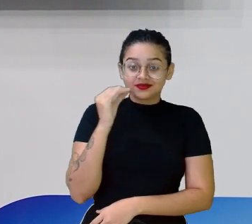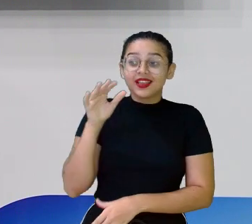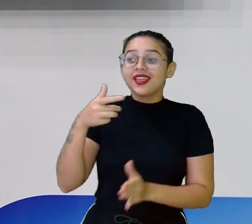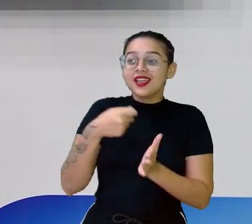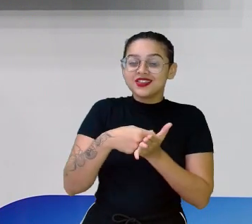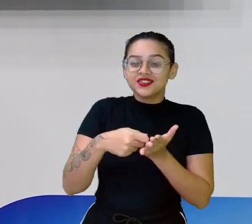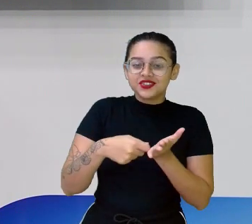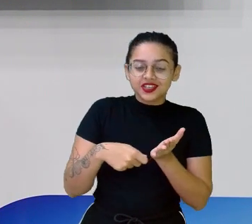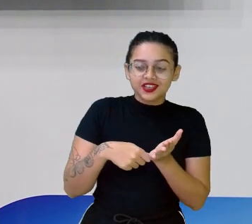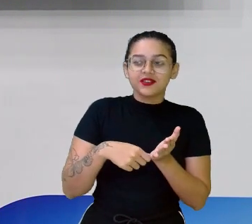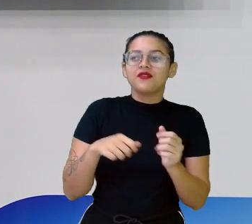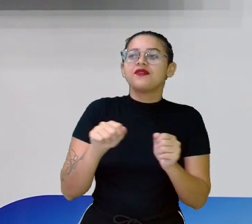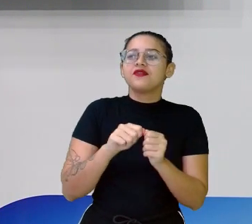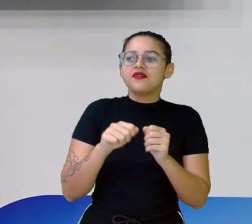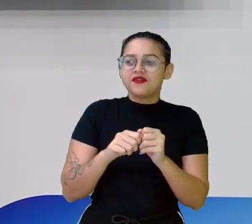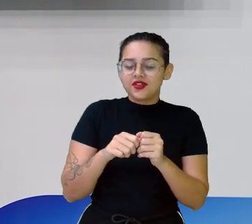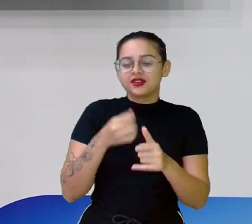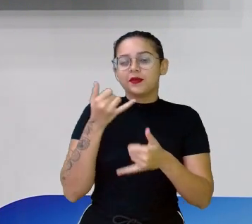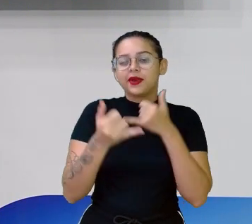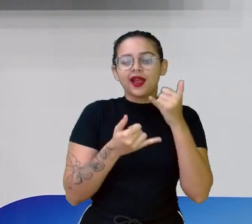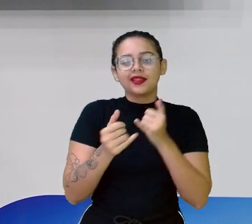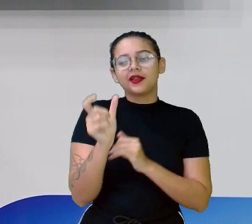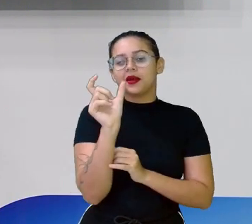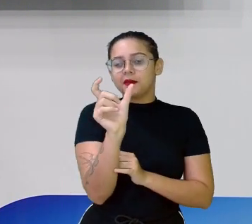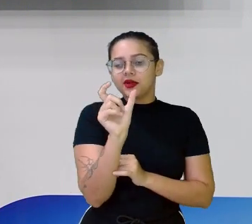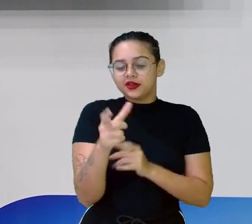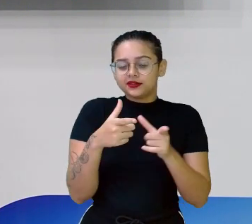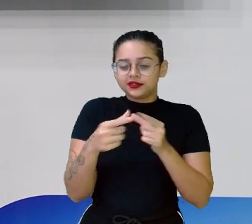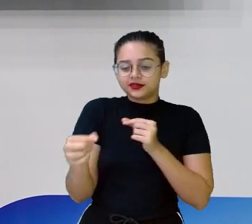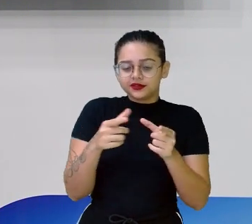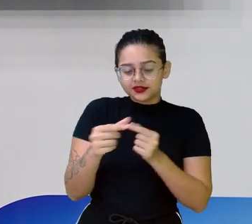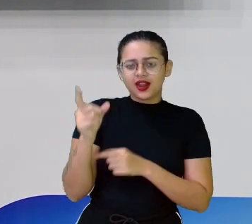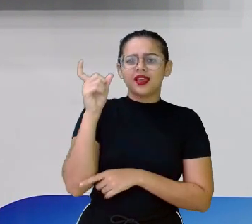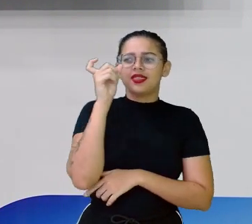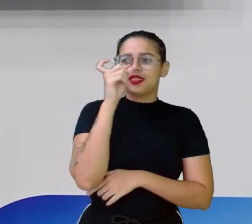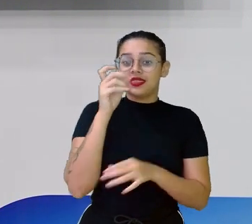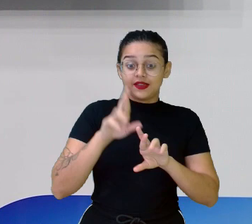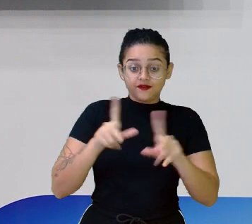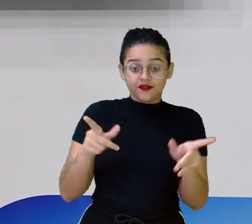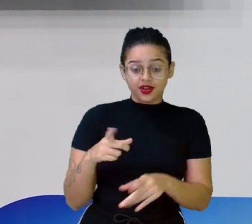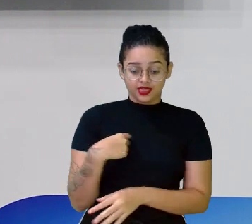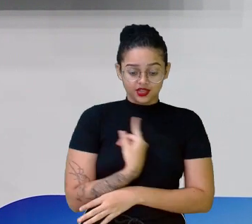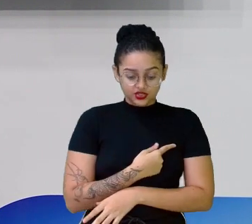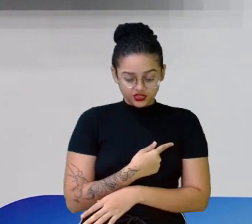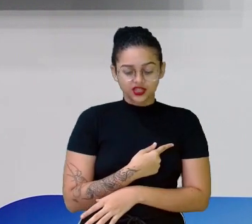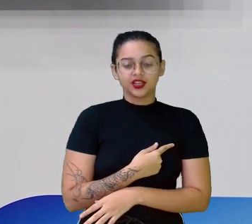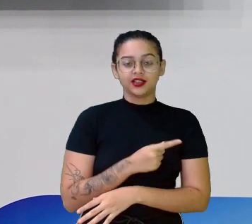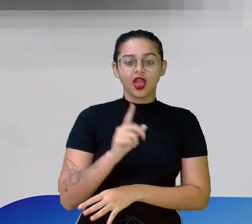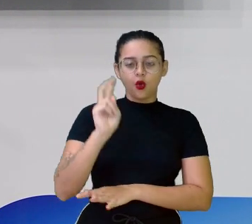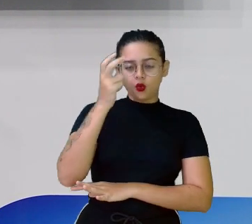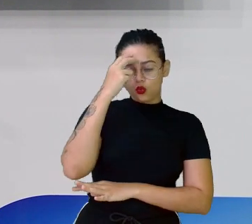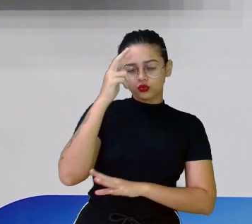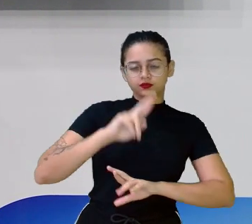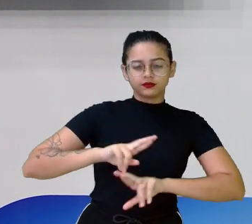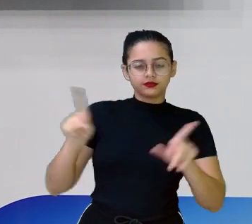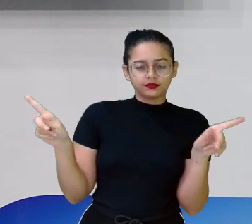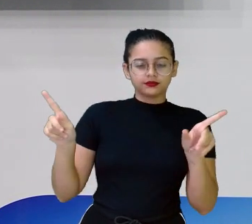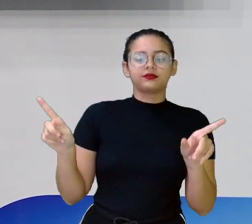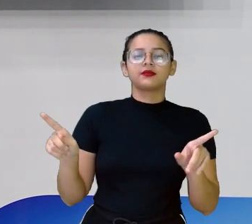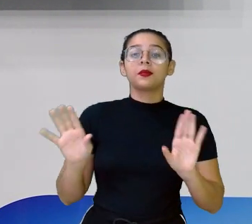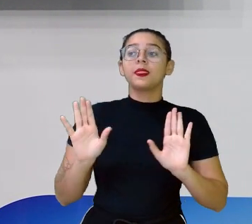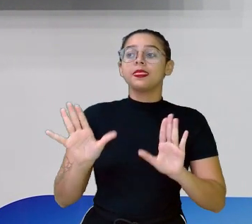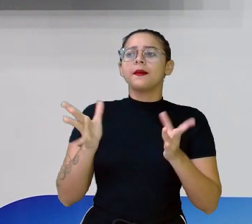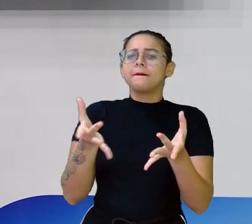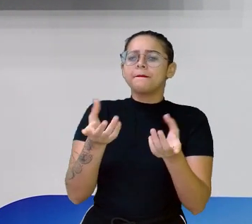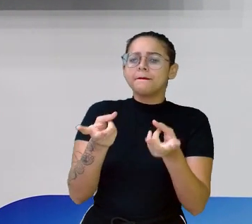criou, fez uma brincadeira aí com os nomes japoneses, que são bem diferentes do nosso, né? É uma cultura bem diferente.